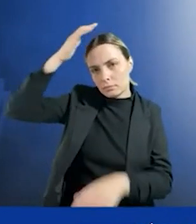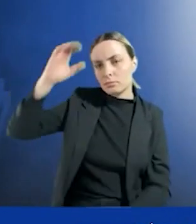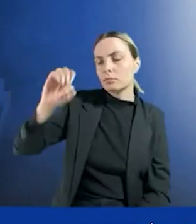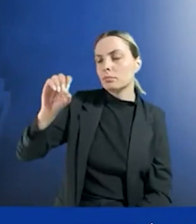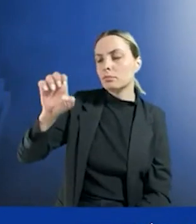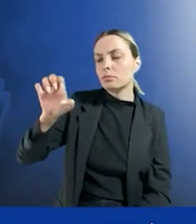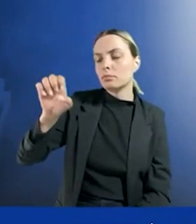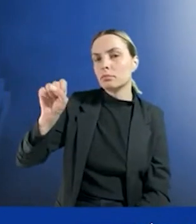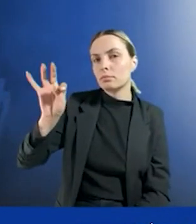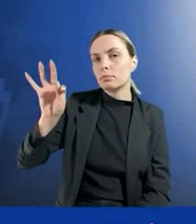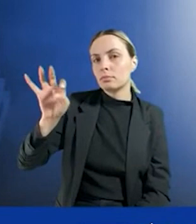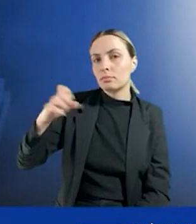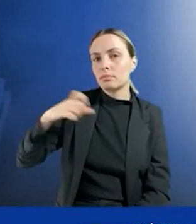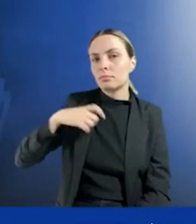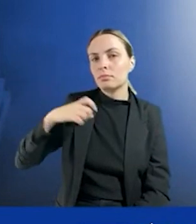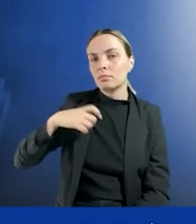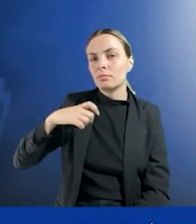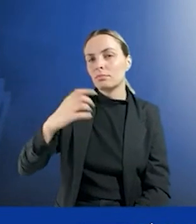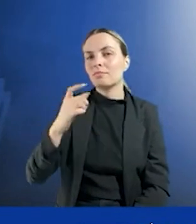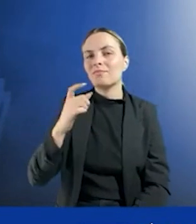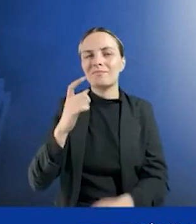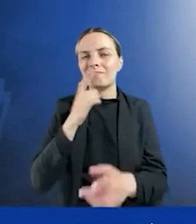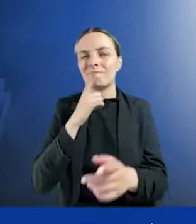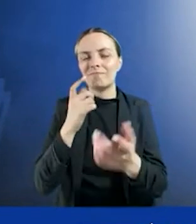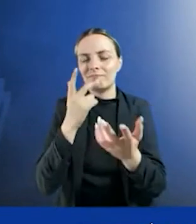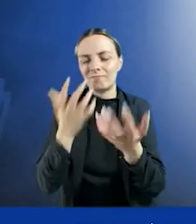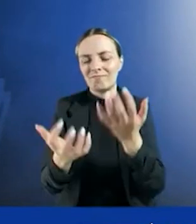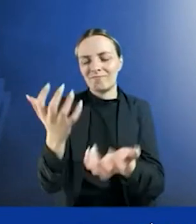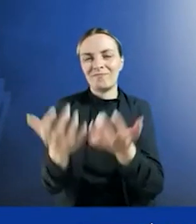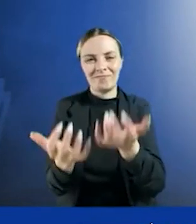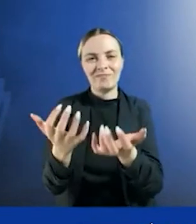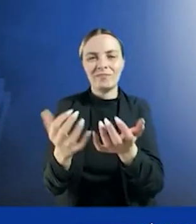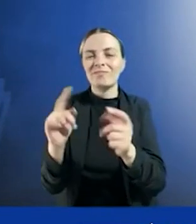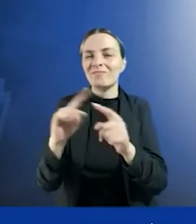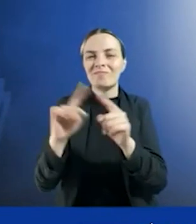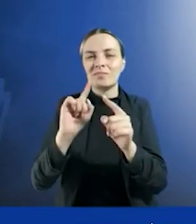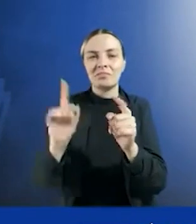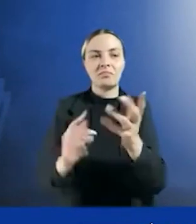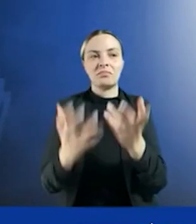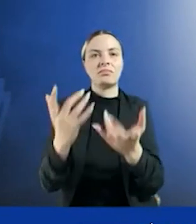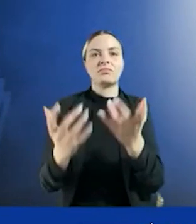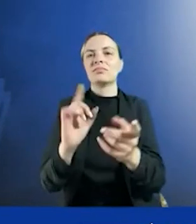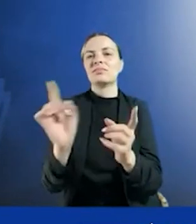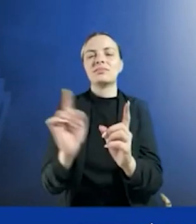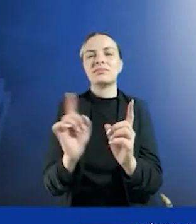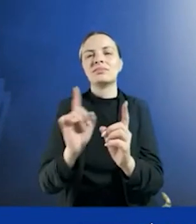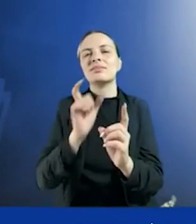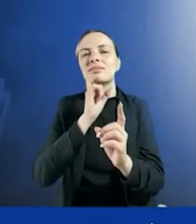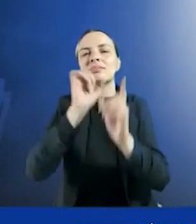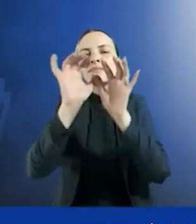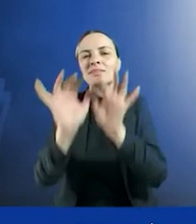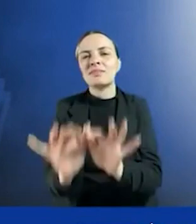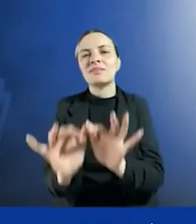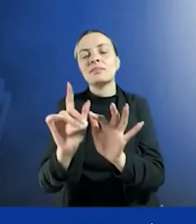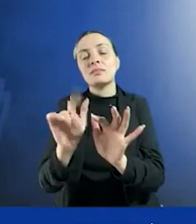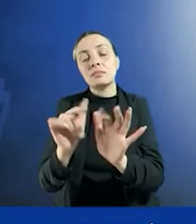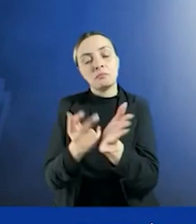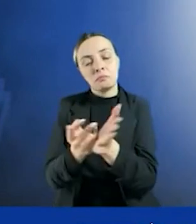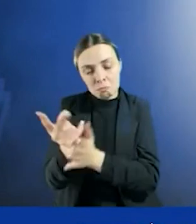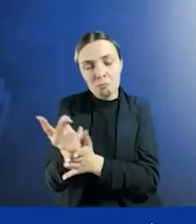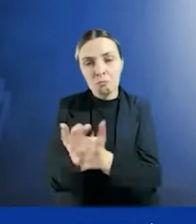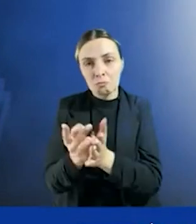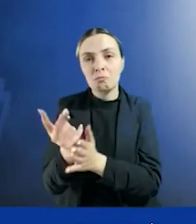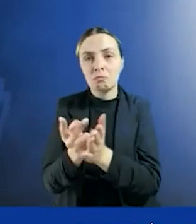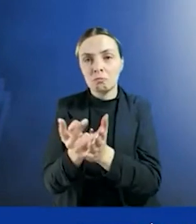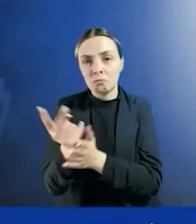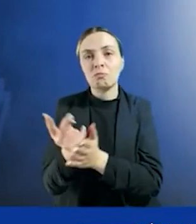por geada. Ao fundo, um cultivo de milho e um sistema, então, que ele é resiliente e que ele está na nossa